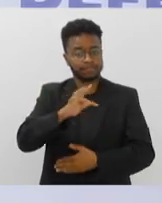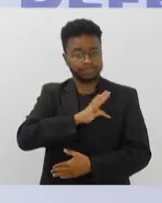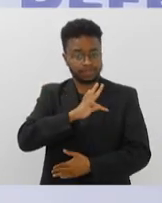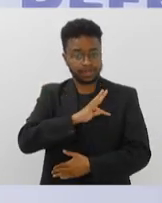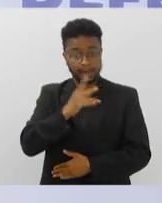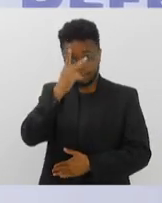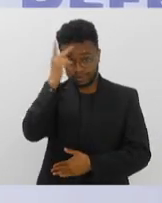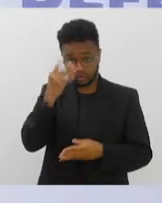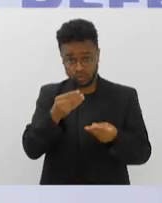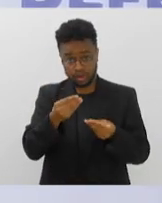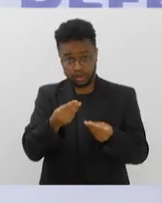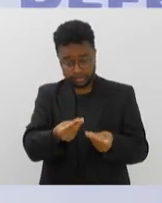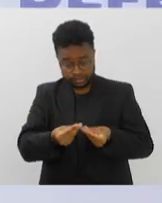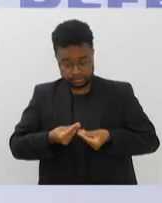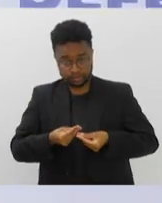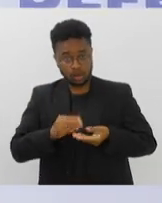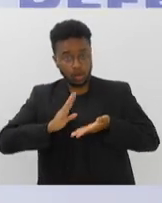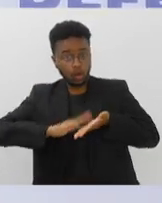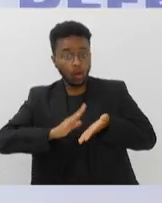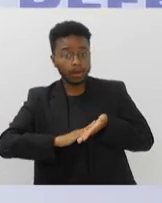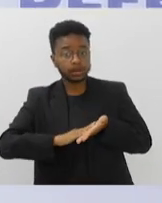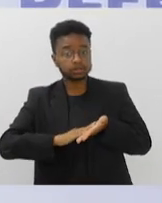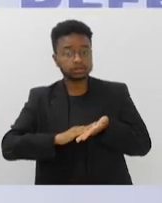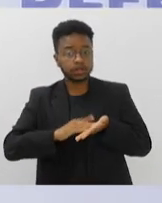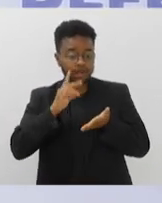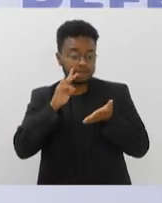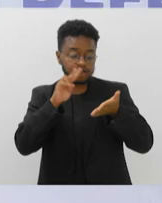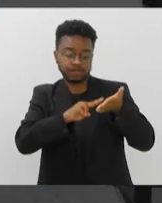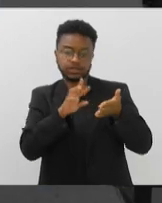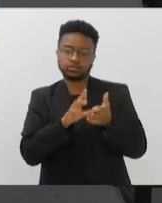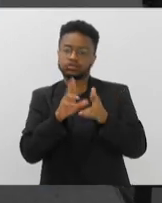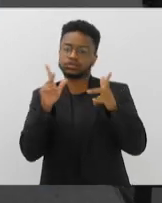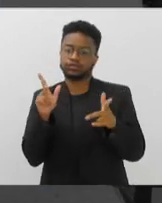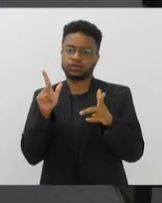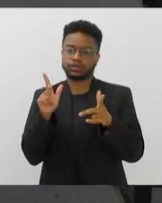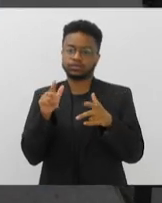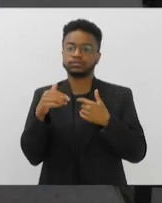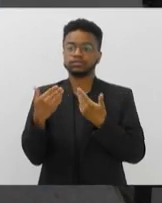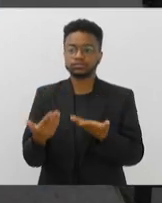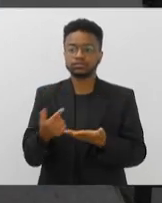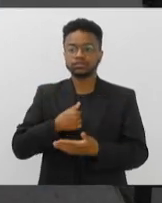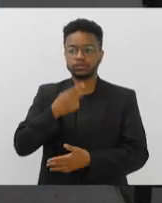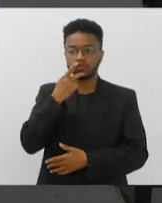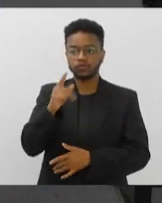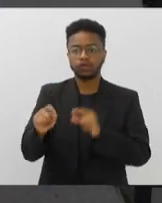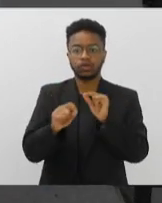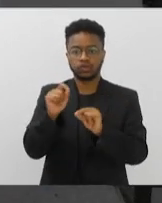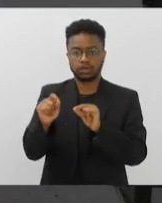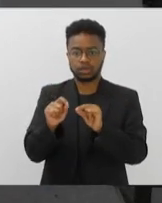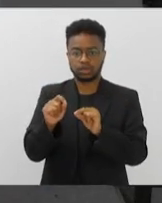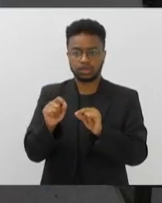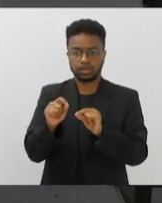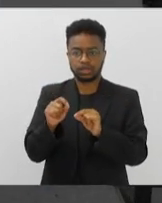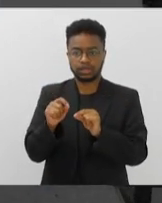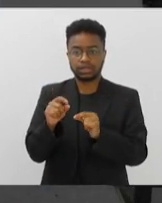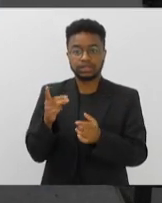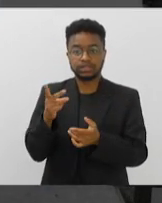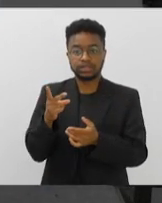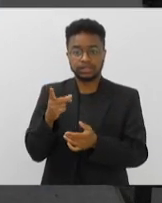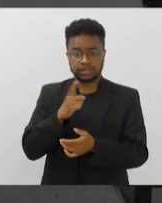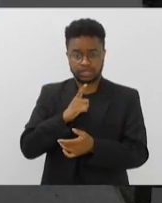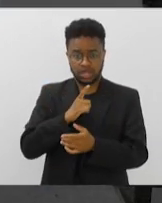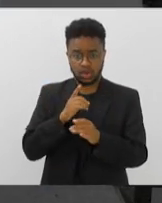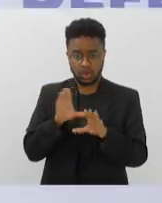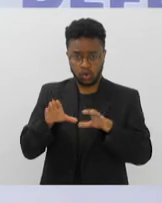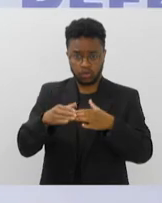recebe essa essa essa cobrança vai olhar de uma outra forma então eu costumo dizer o seguinte Artur todo lugar tem um corpo técnico não mas